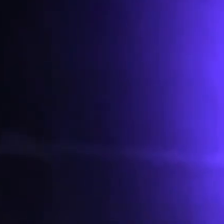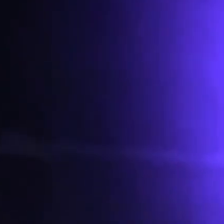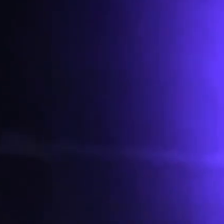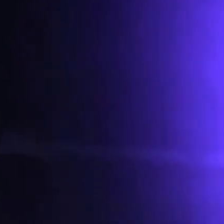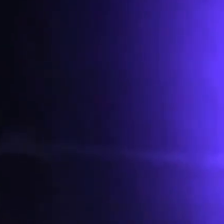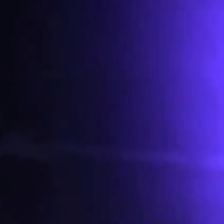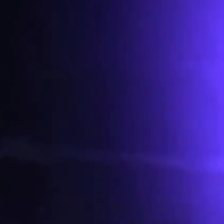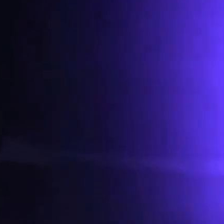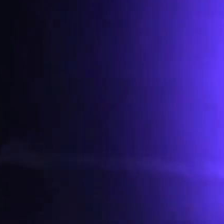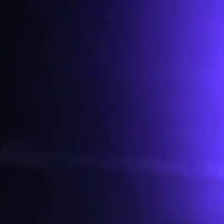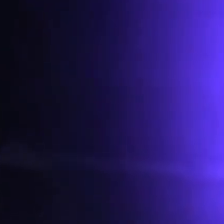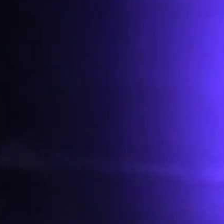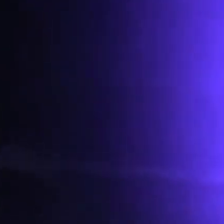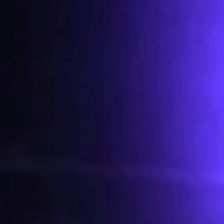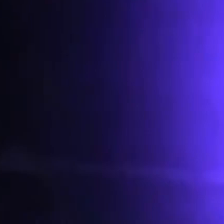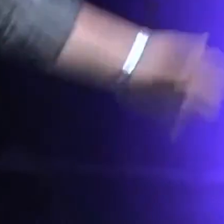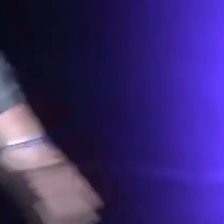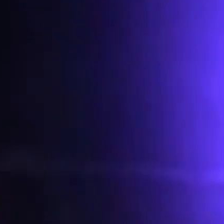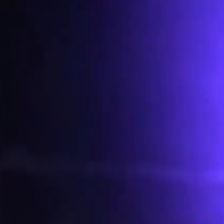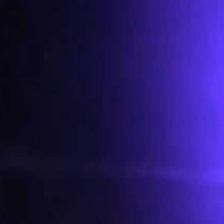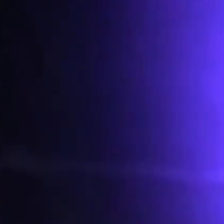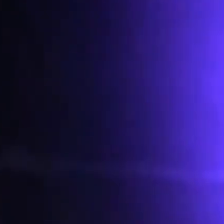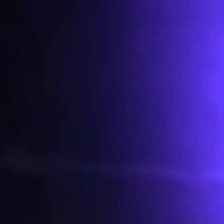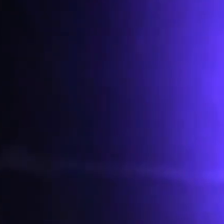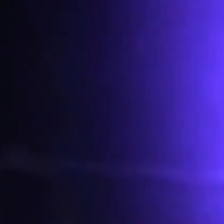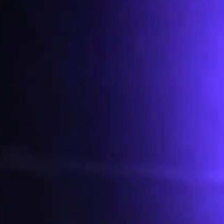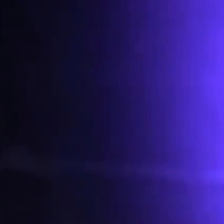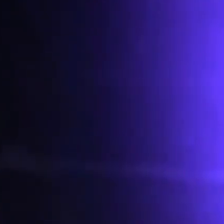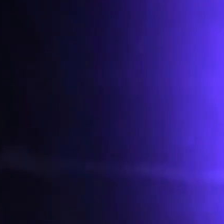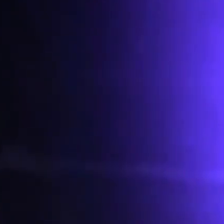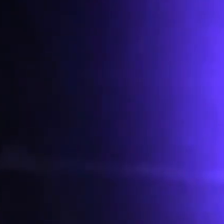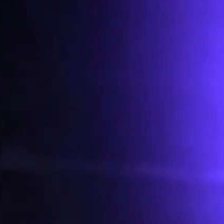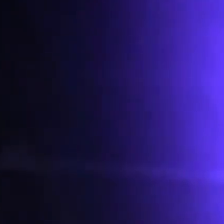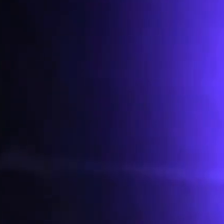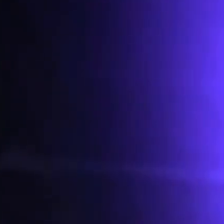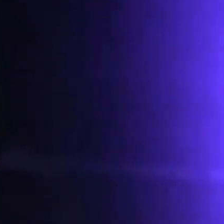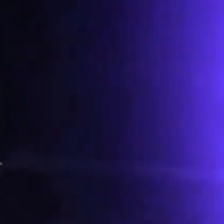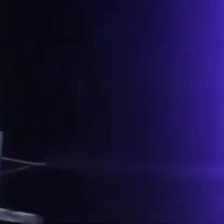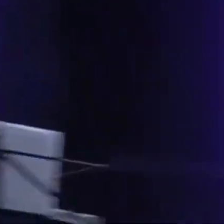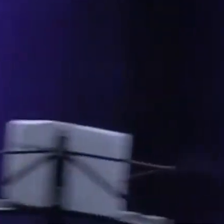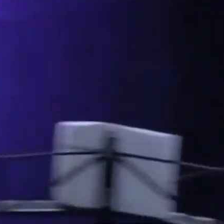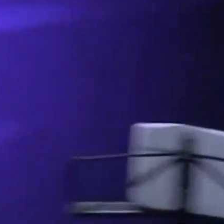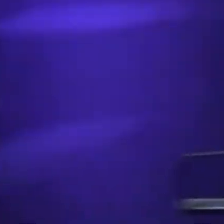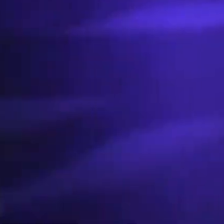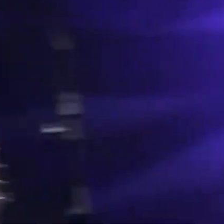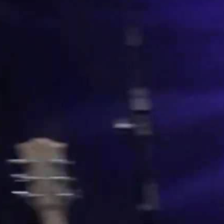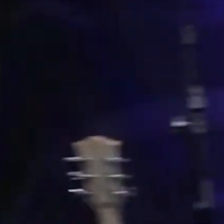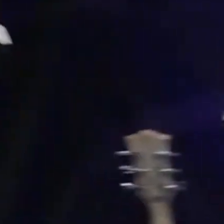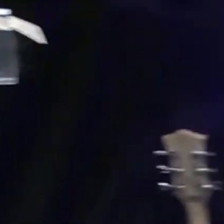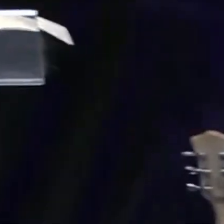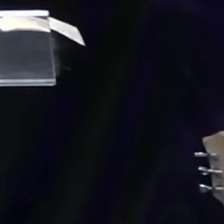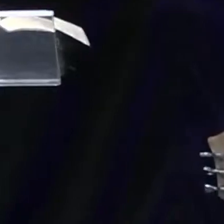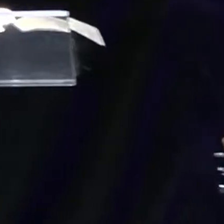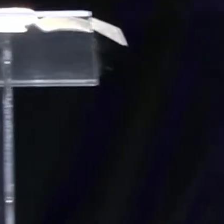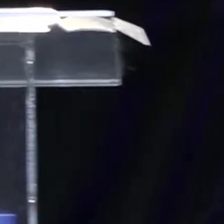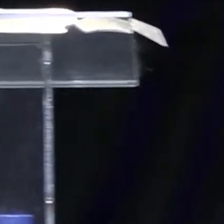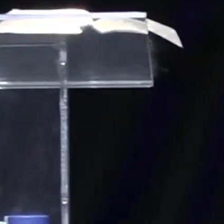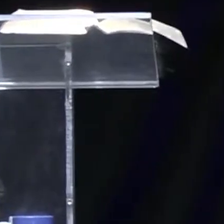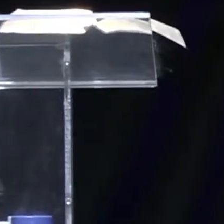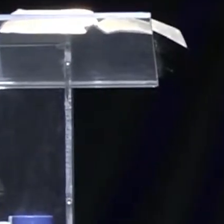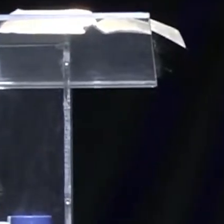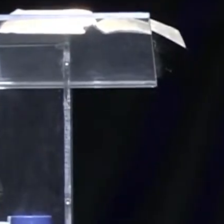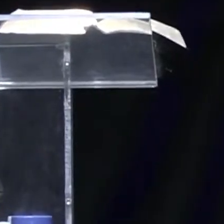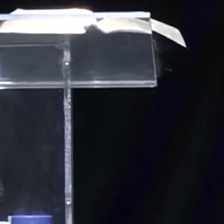pronto. O cara ganhou o dia dele. Ganhou o dia. Mas aí chega em casa, chega o